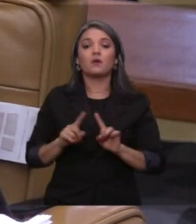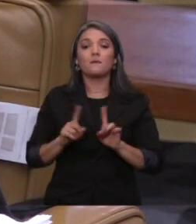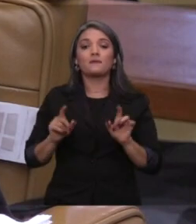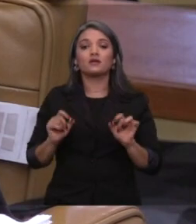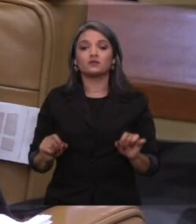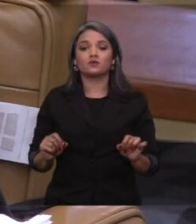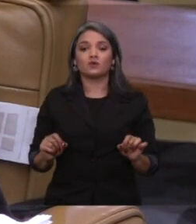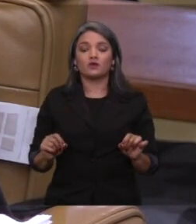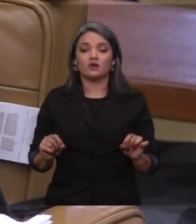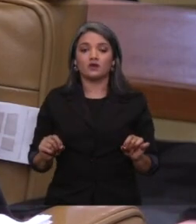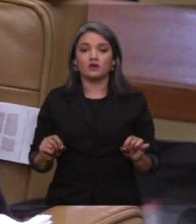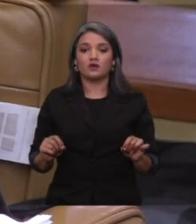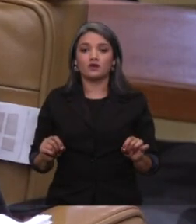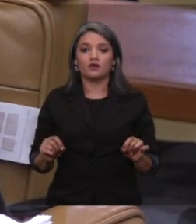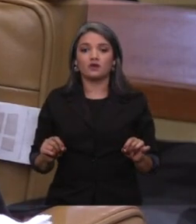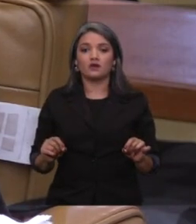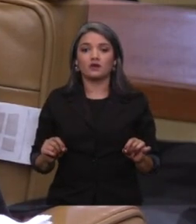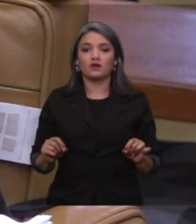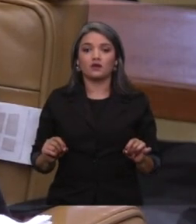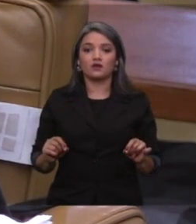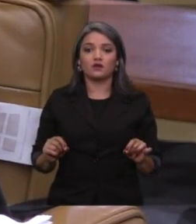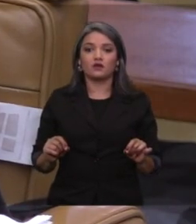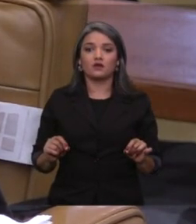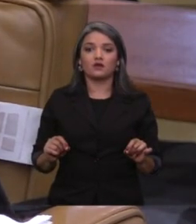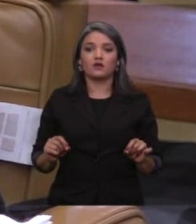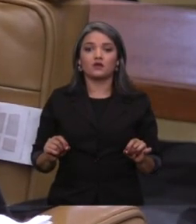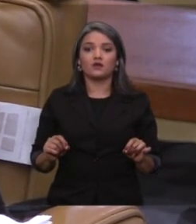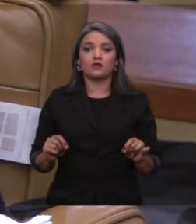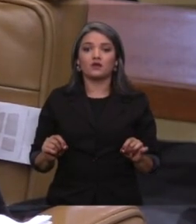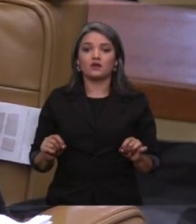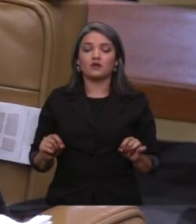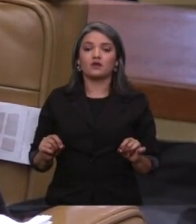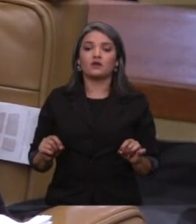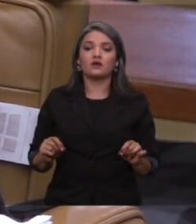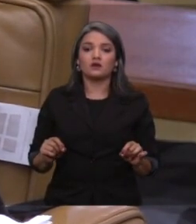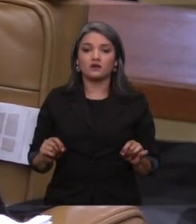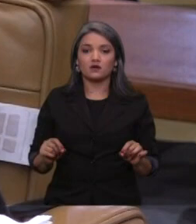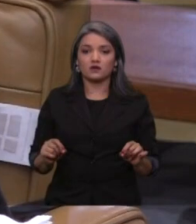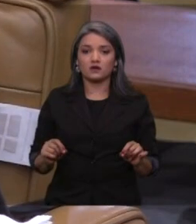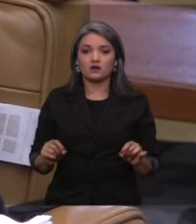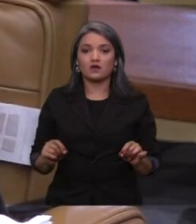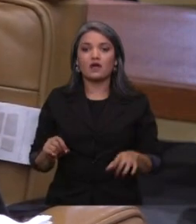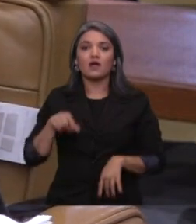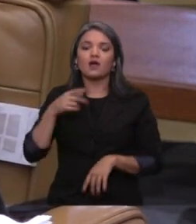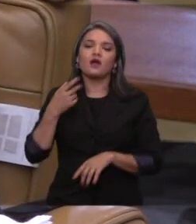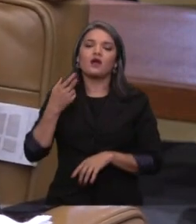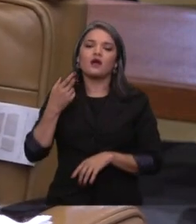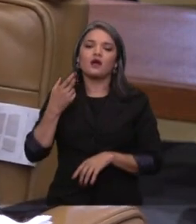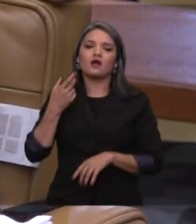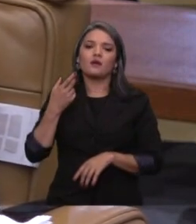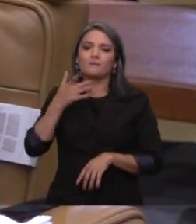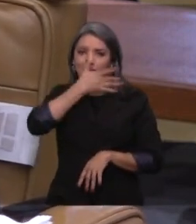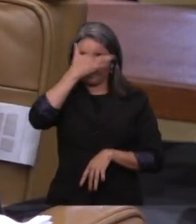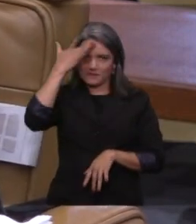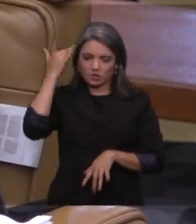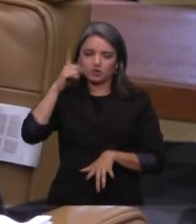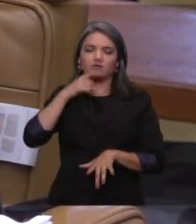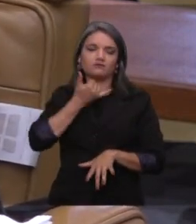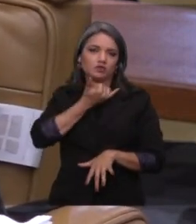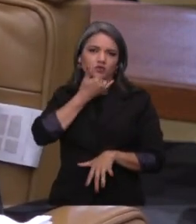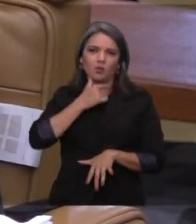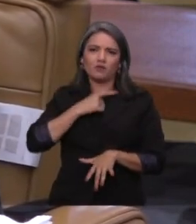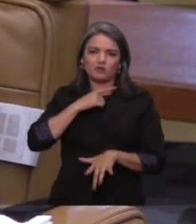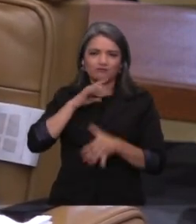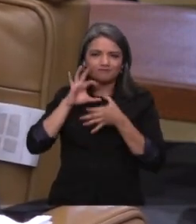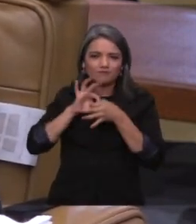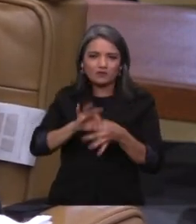de paternidade, obviamente, está vincada na presunção de coabitação. Portanto, pessoas casadas entre si